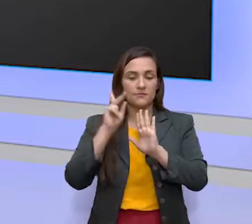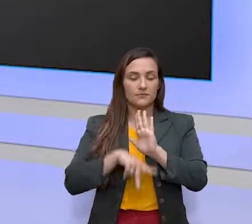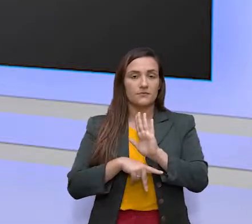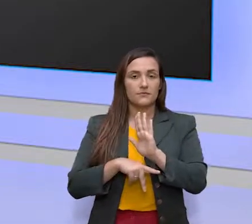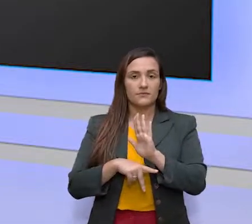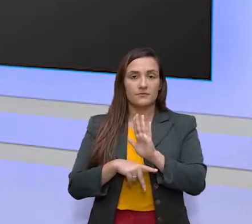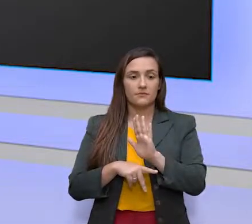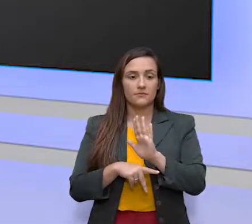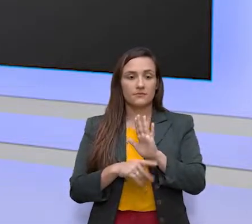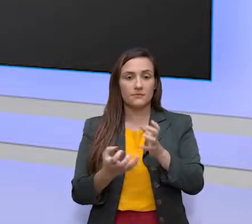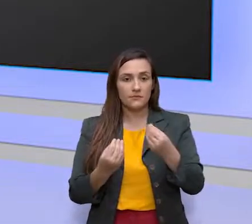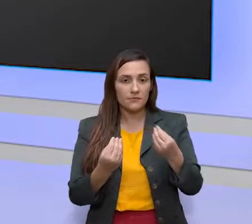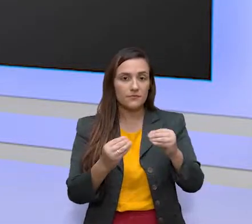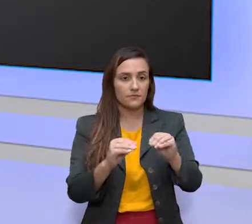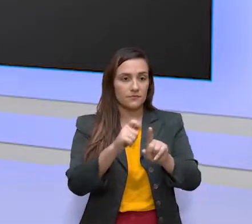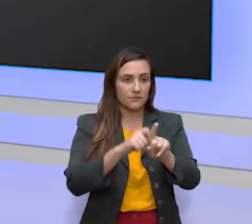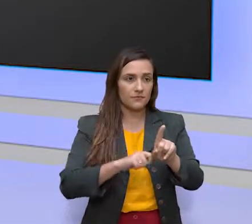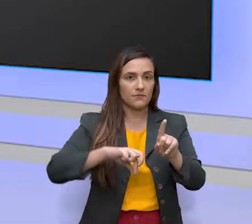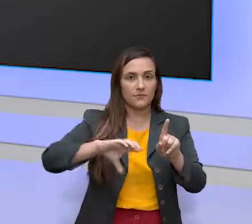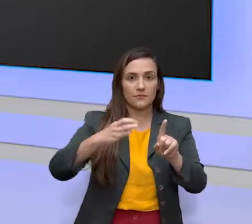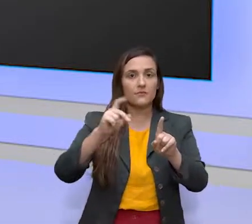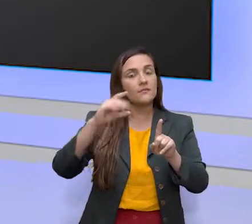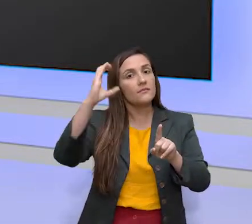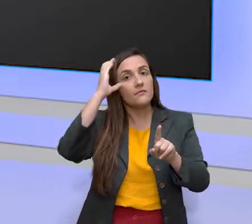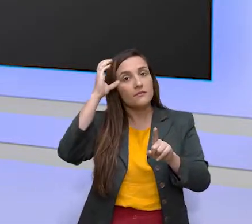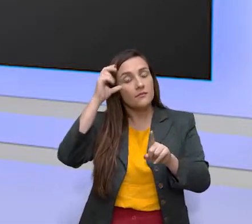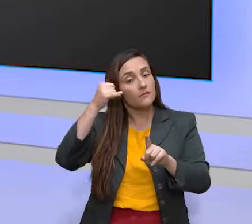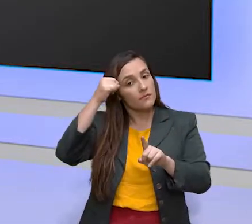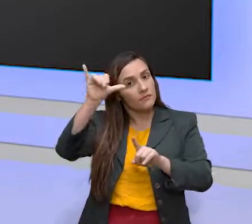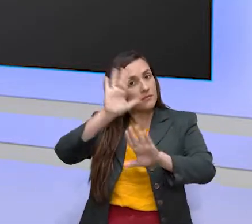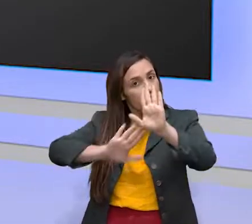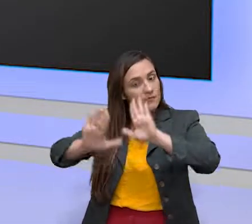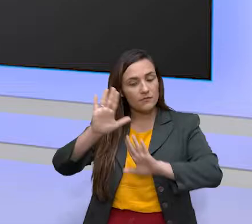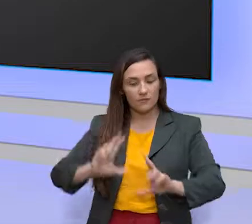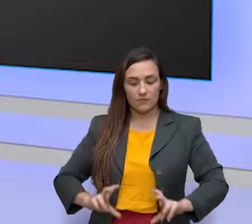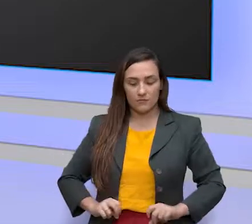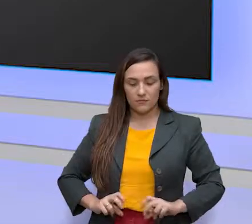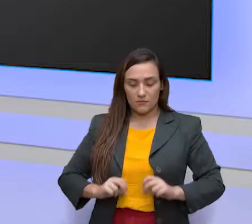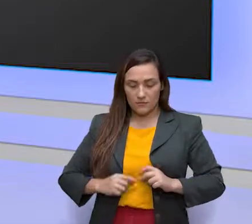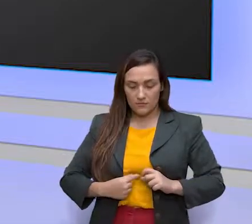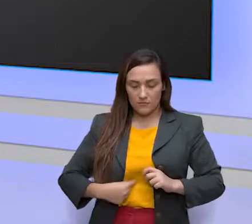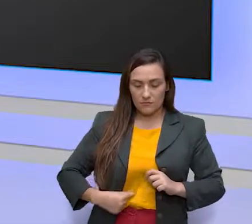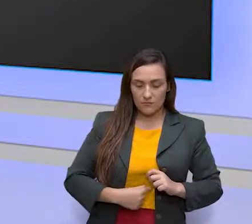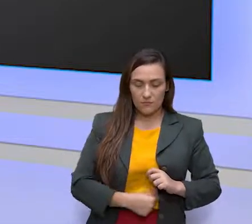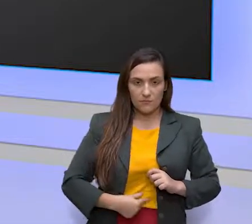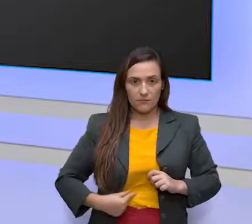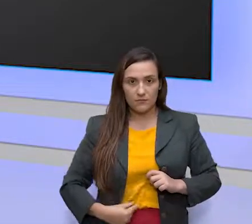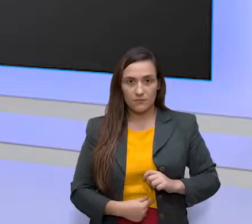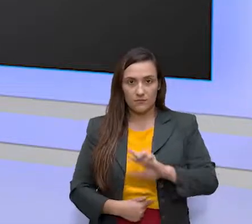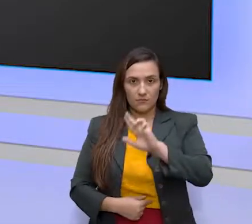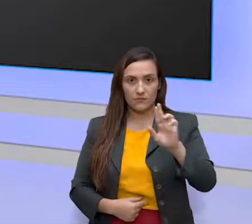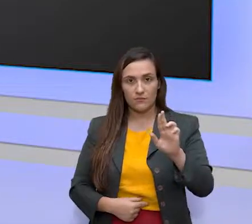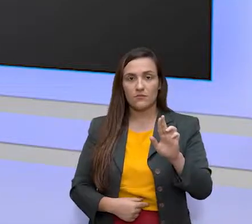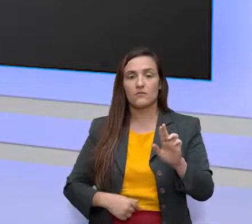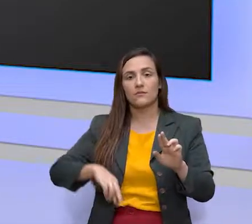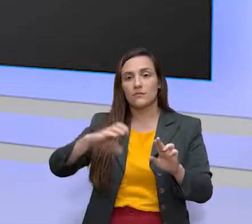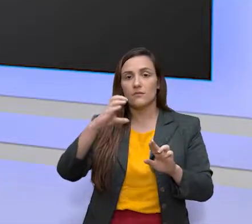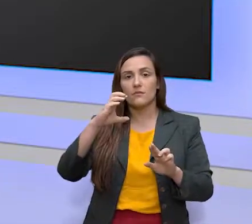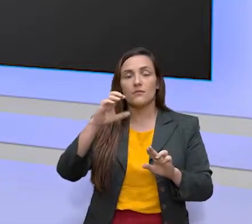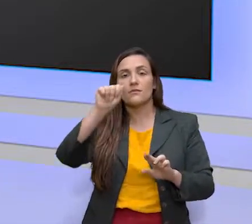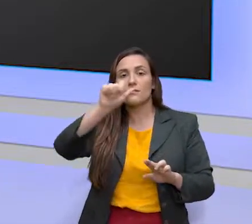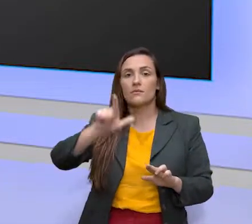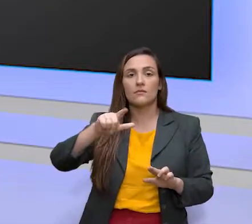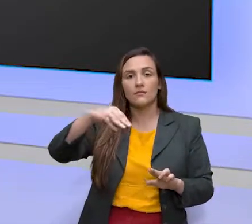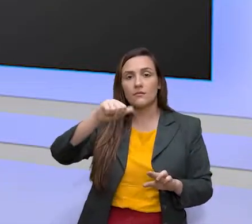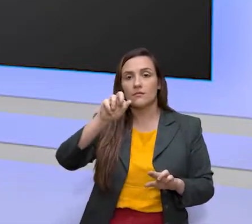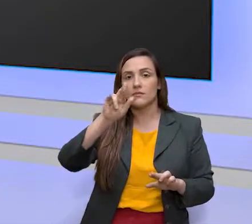Projeto de lei inclui o mês de março como mês de conscientização e prevenção do câncer coloretal, denominado